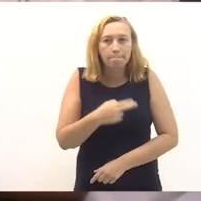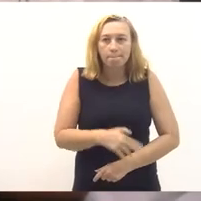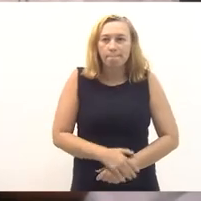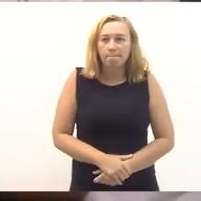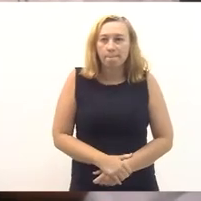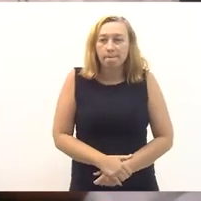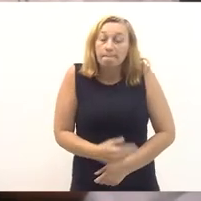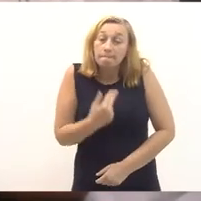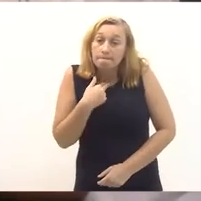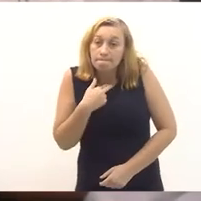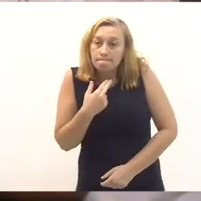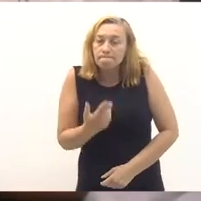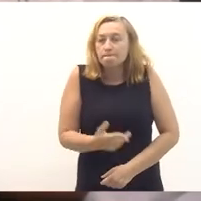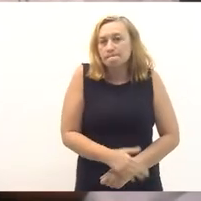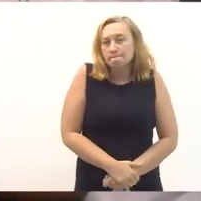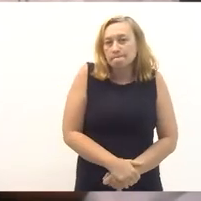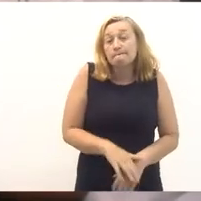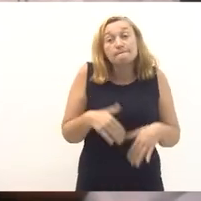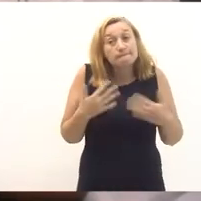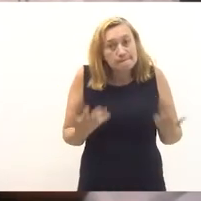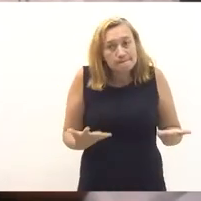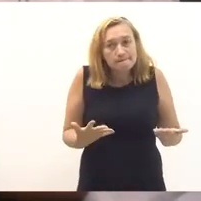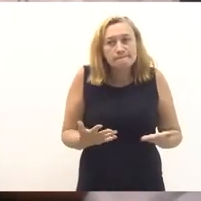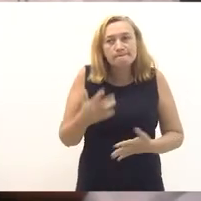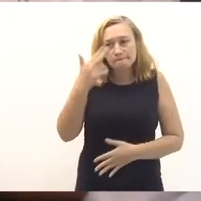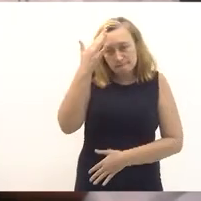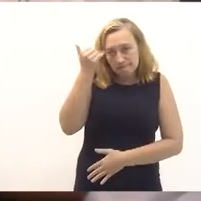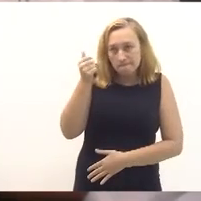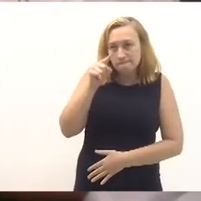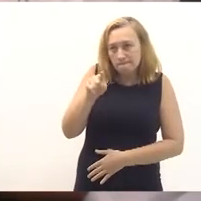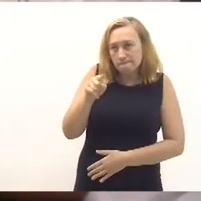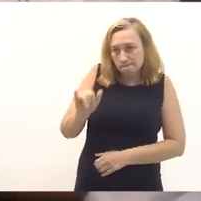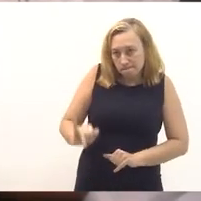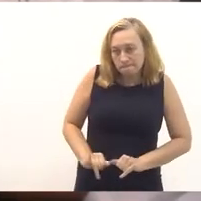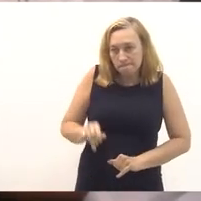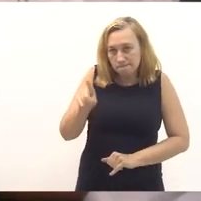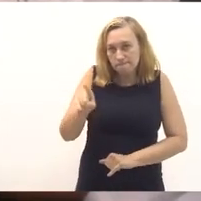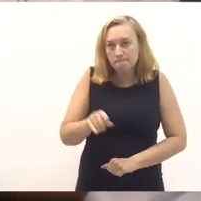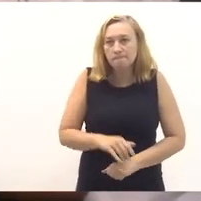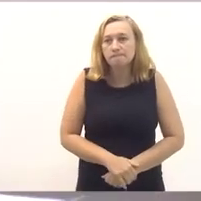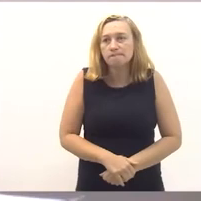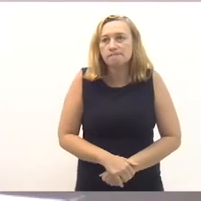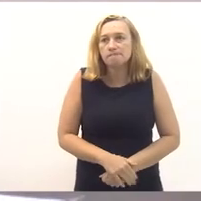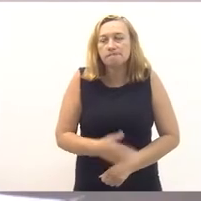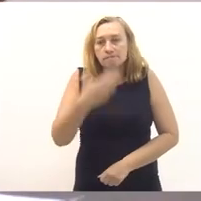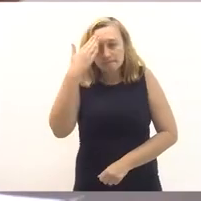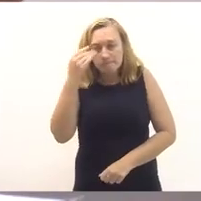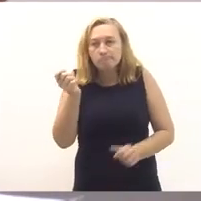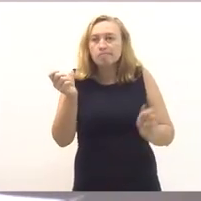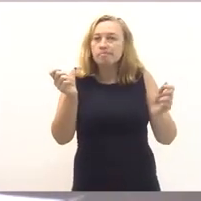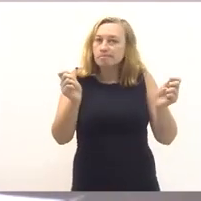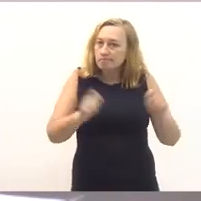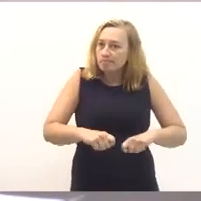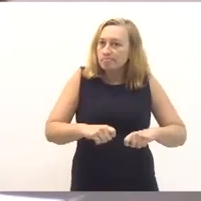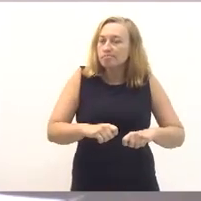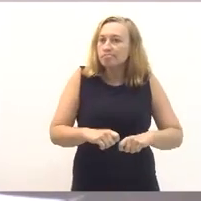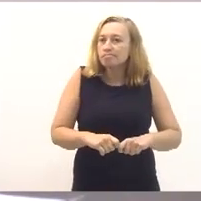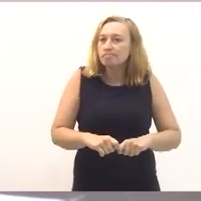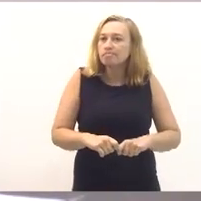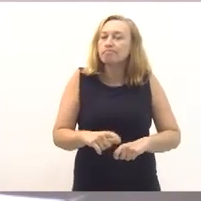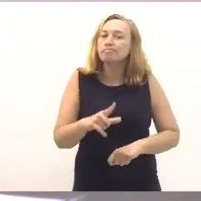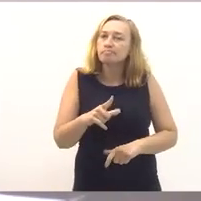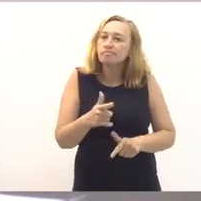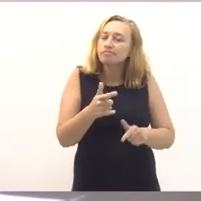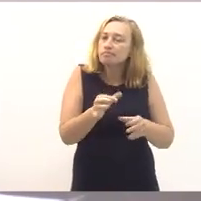não podia então eu sei que que vocês sofrem lá dentro e sei das possibilidades de